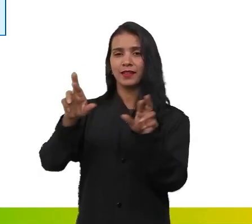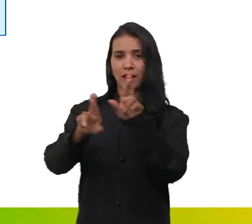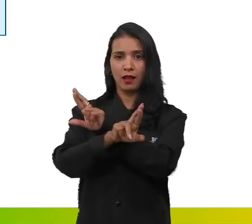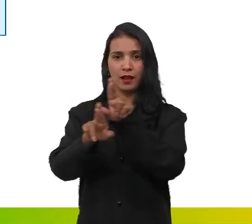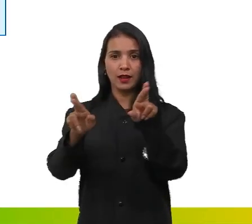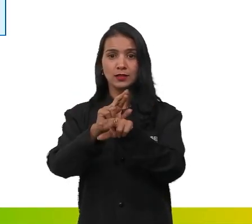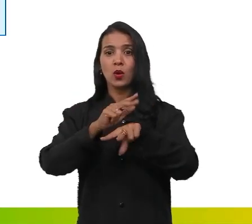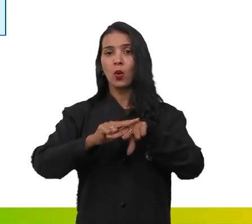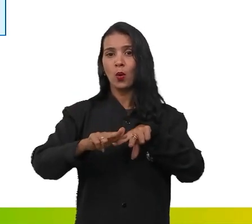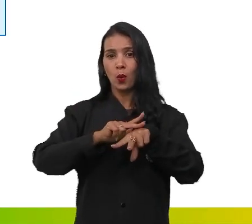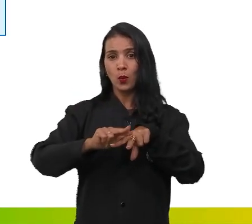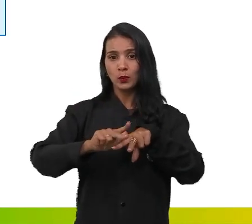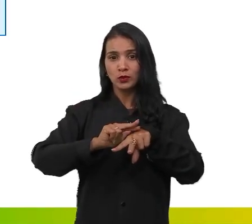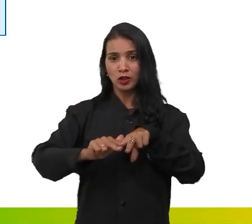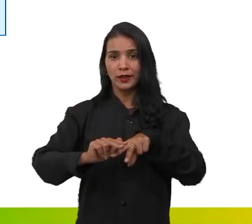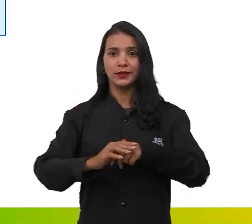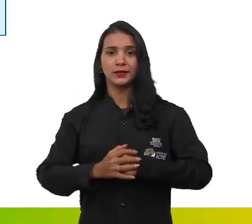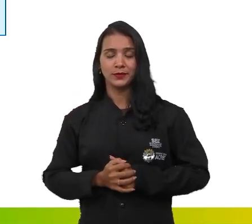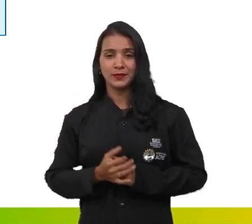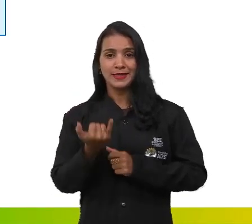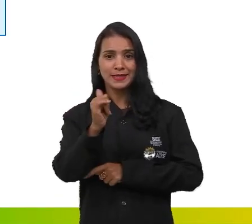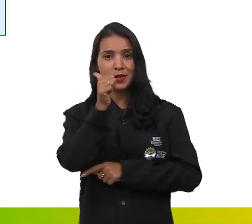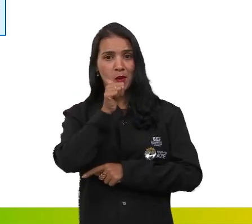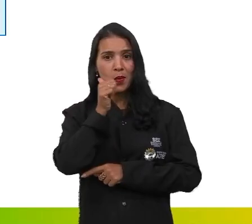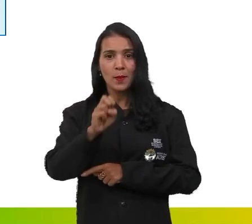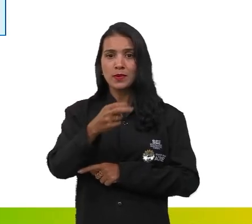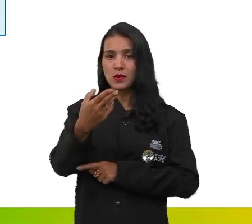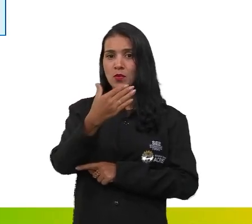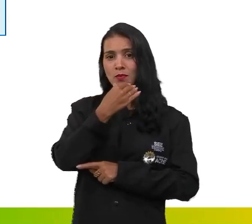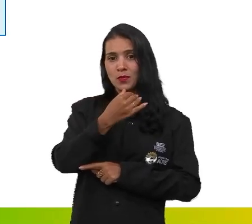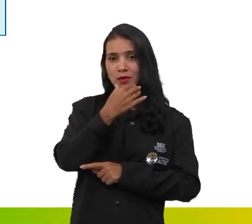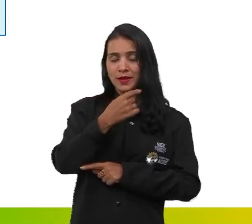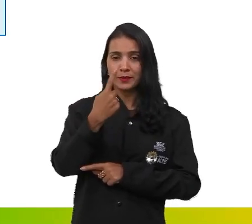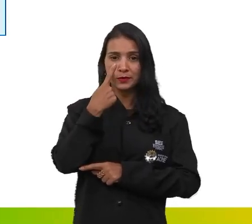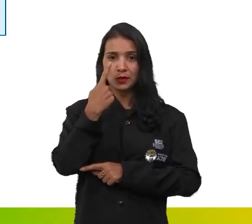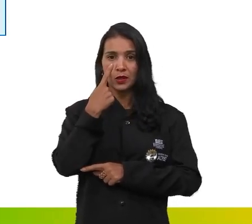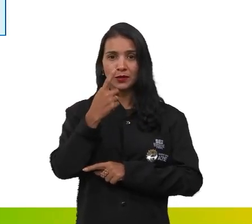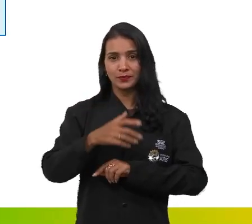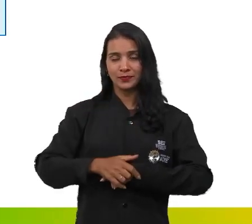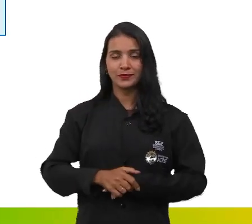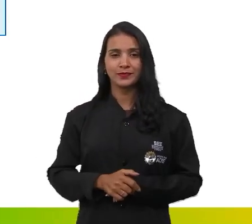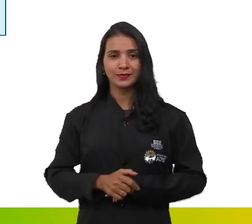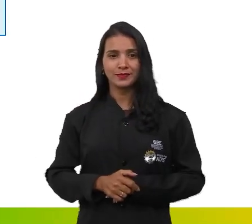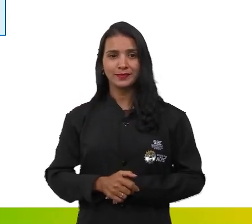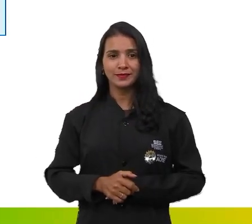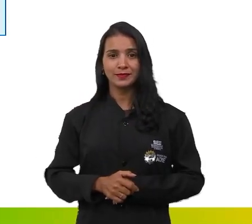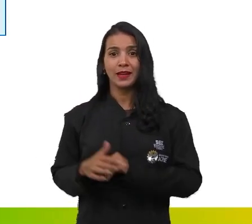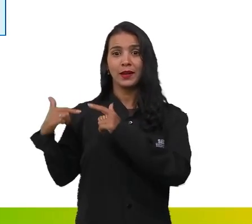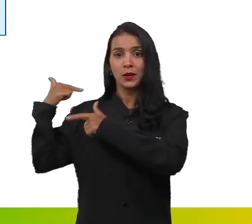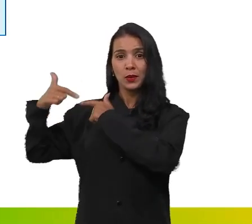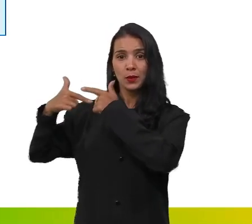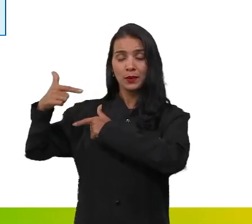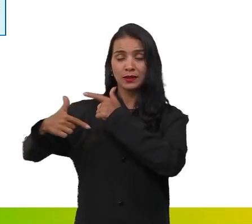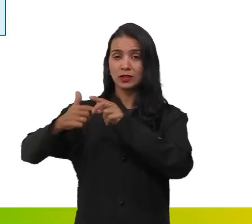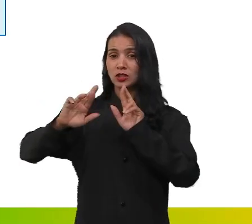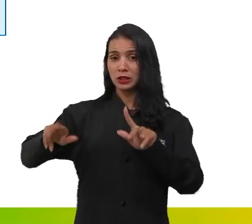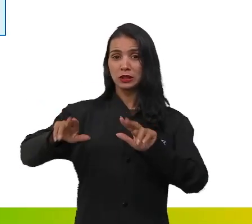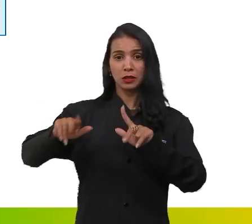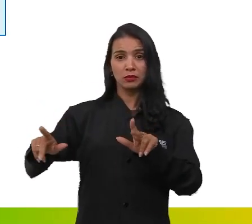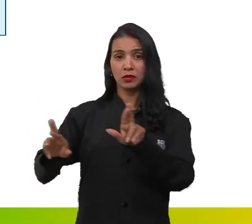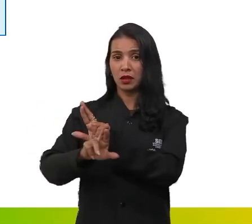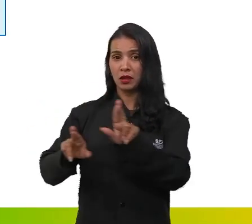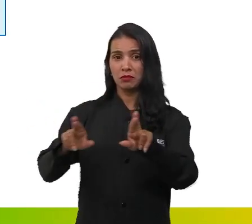cromossomo X. E no Y, qual é o nome que recebe? São herança restrita ao sexo. Olha